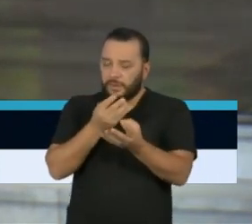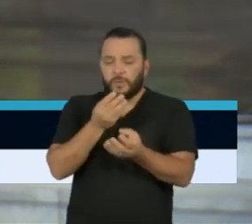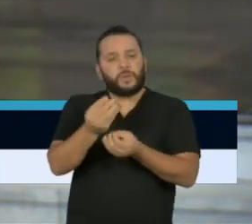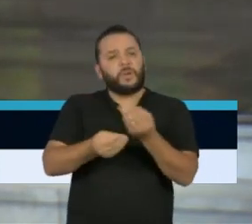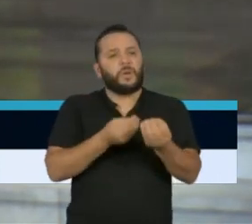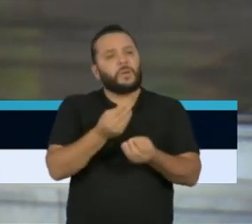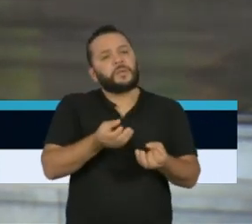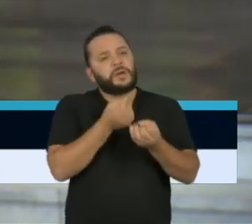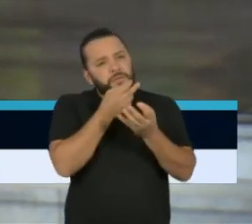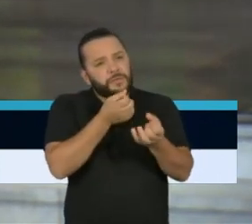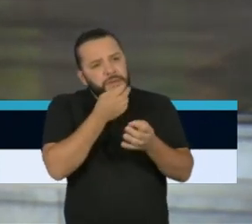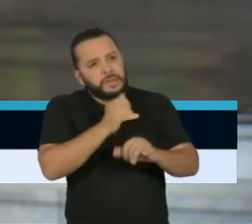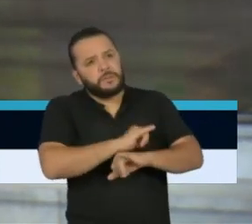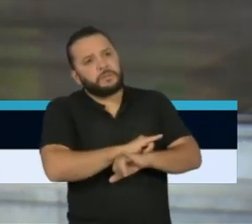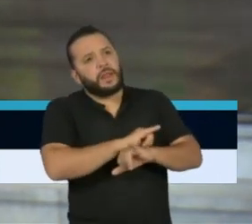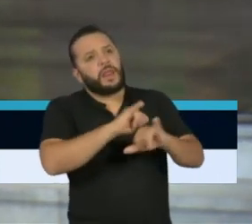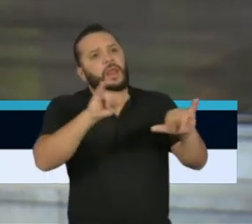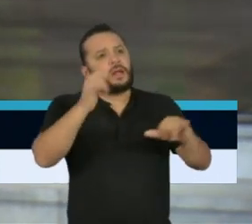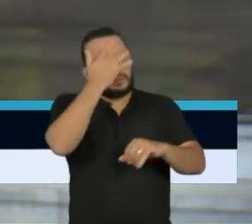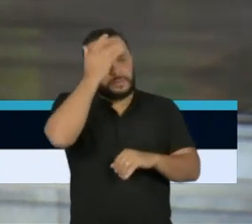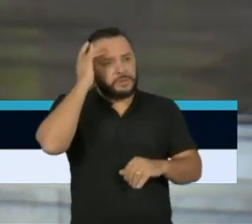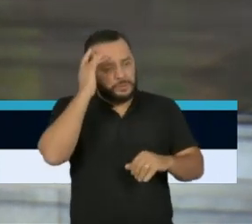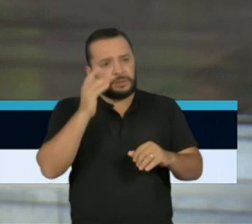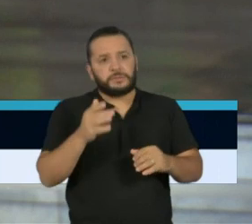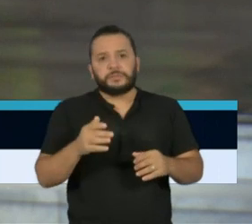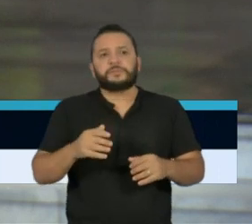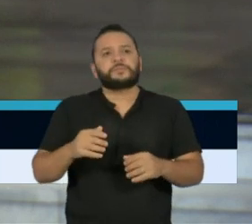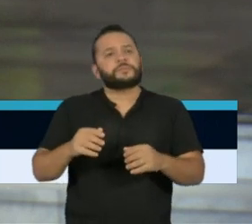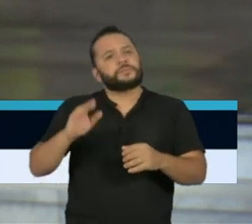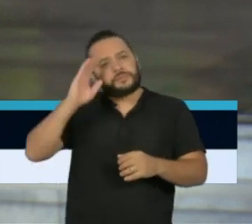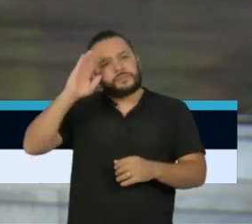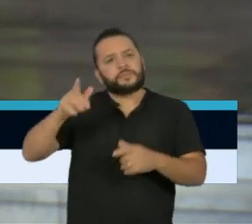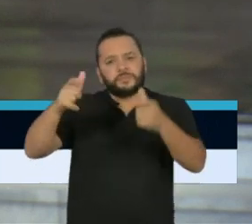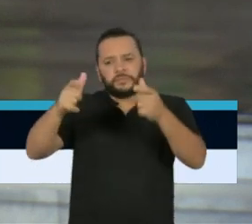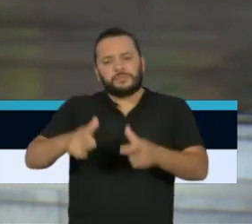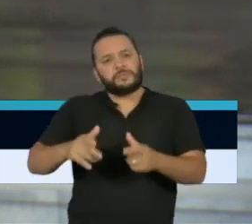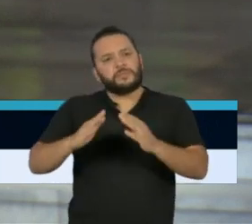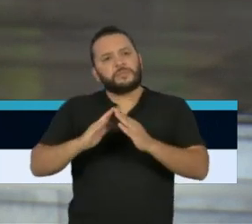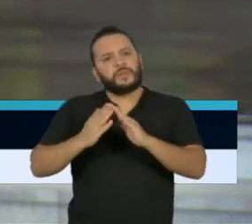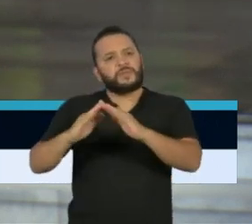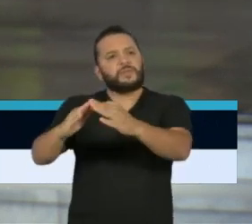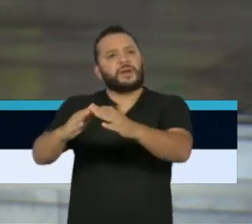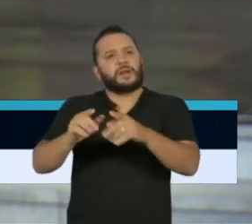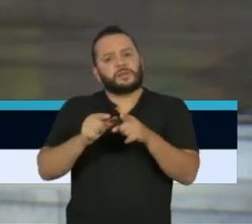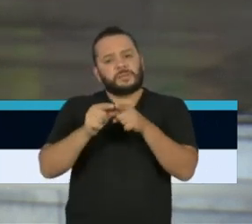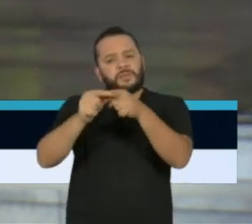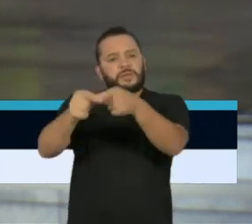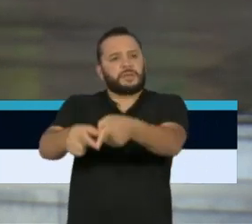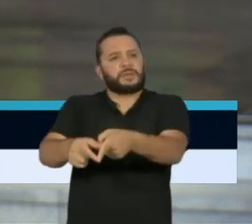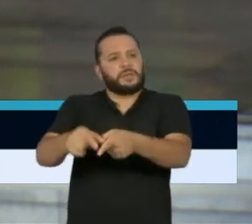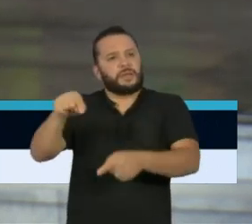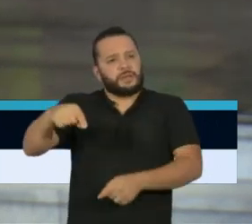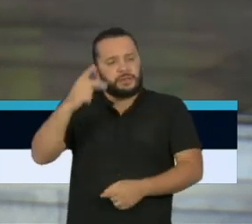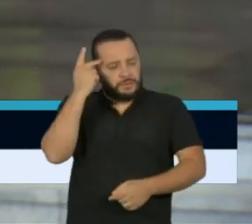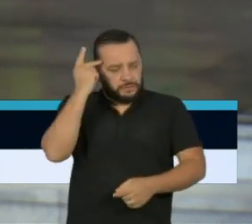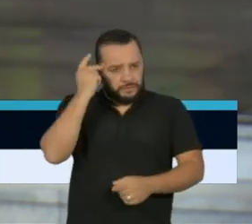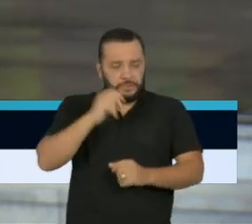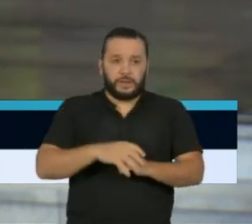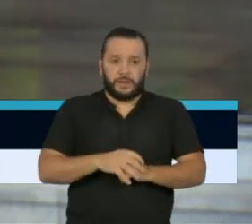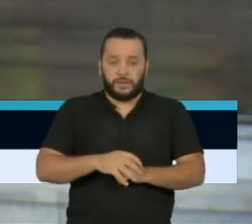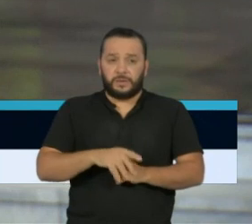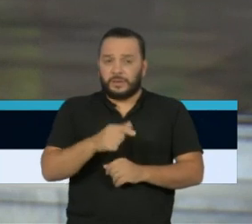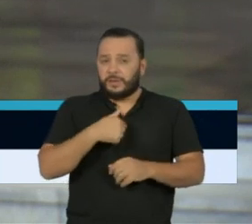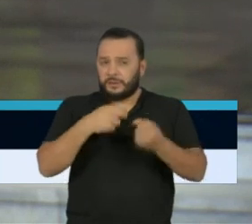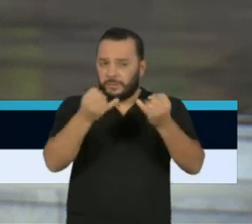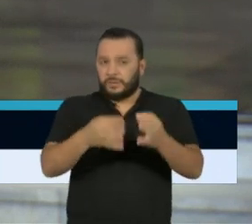informação chega aos moradores, especialmente das periferias, especialmente das comunidades de São Paulo. A colega falou sobre profissionais